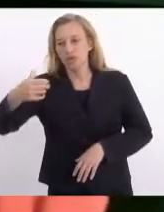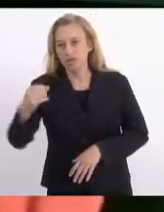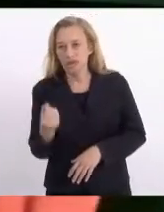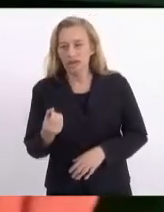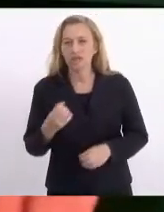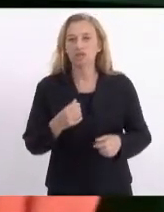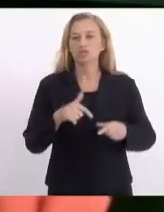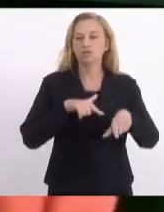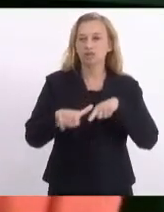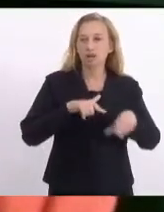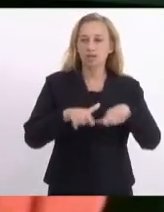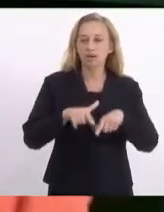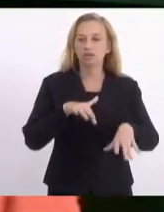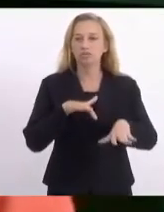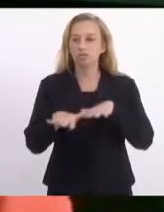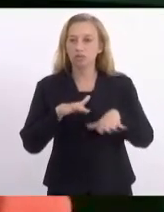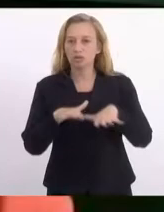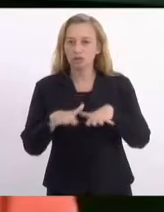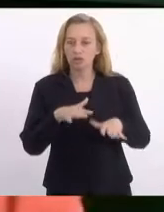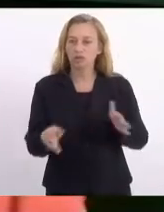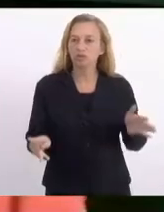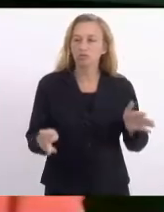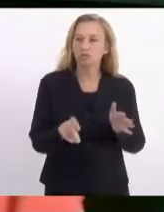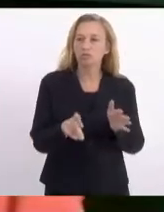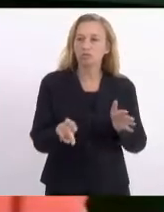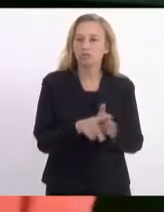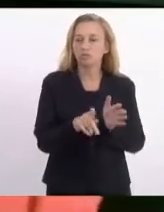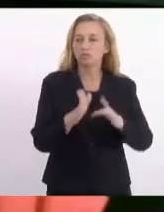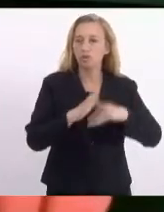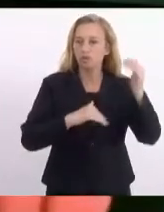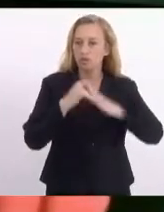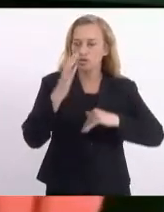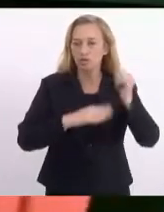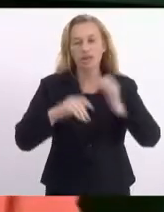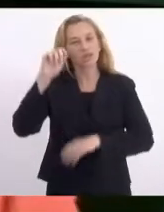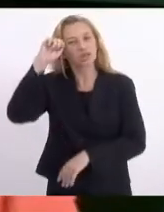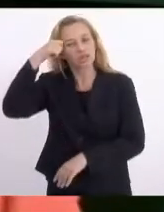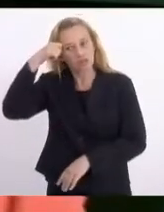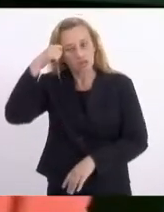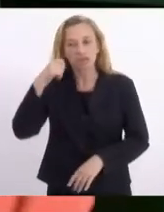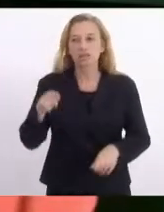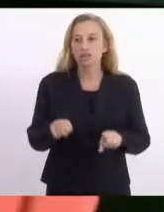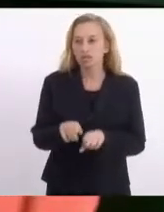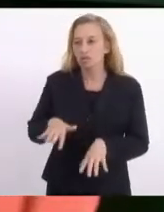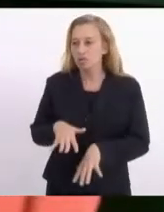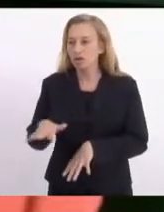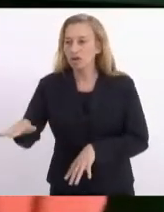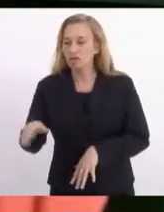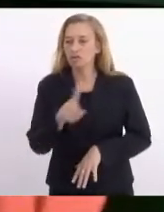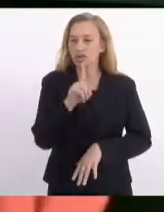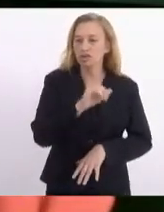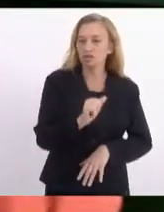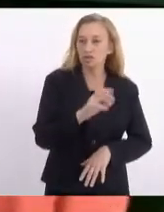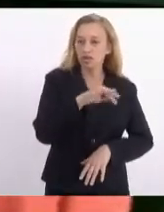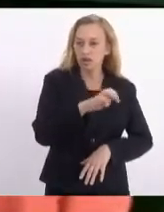excelente trabalho de mobilização de profissionais negros e moradores da Zona Oeste e Zona Norte da cidade